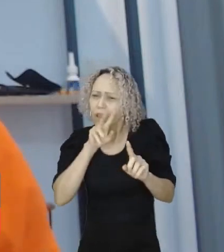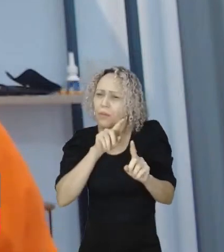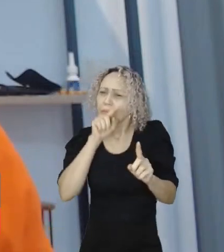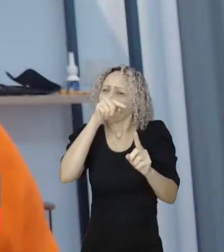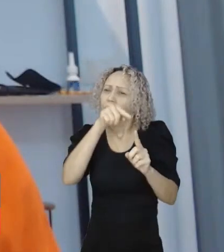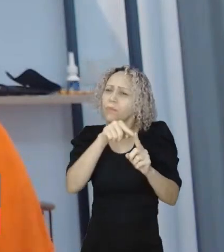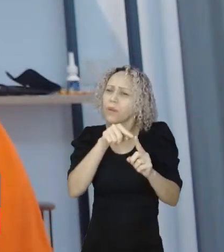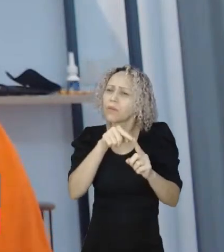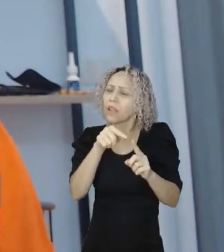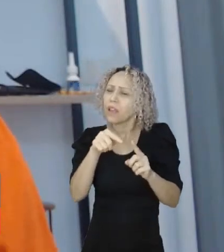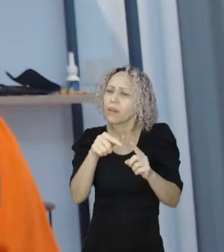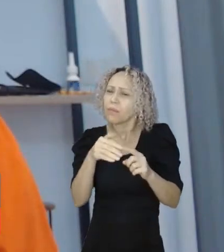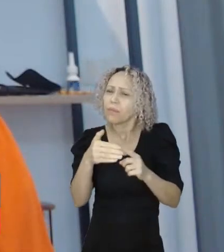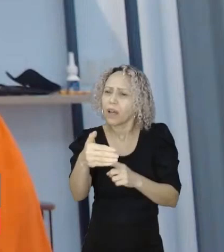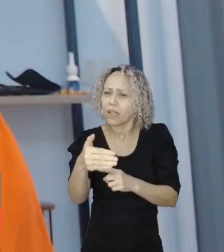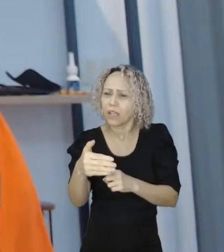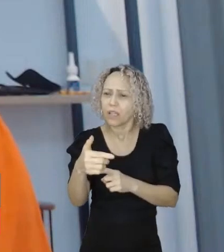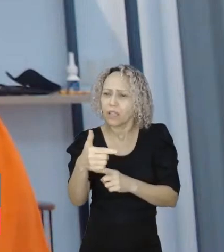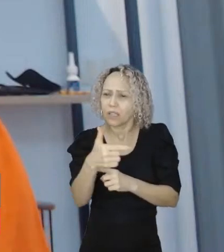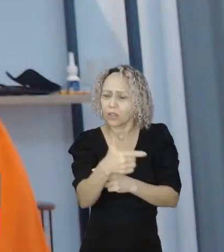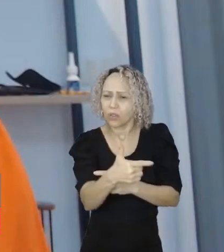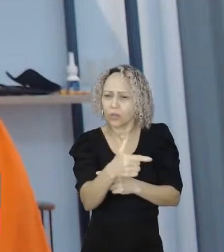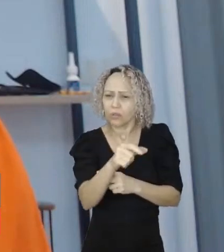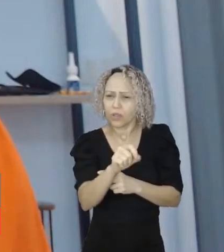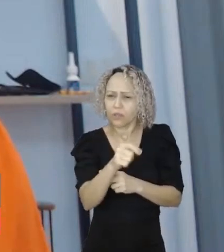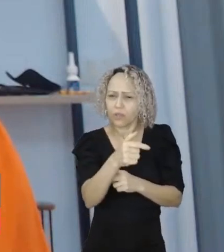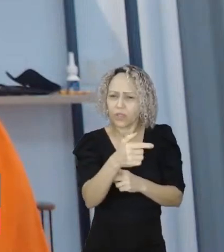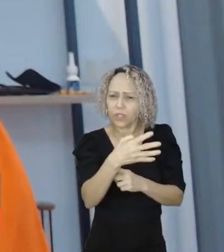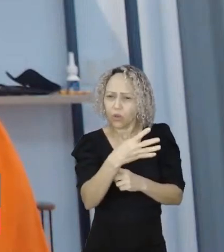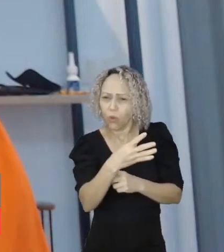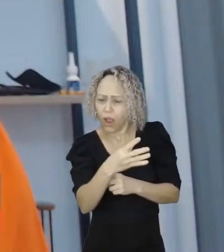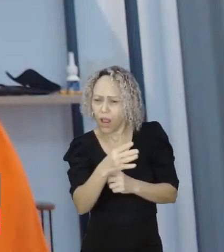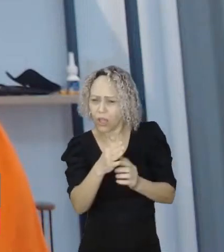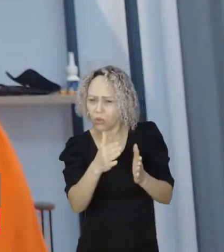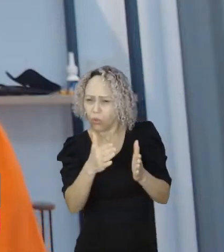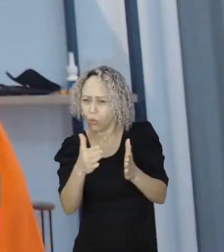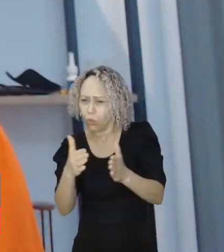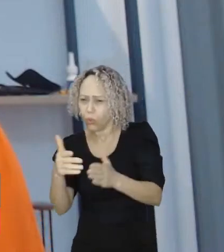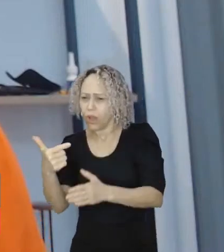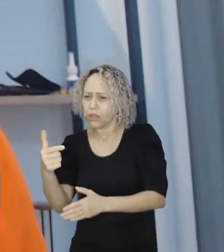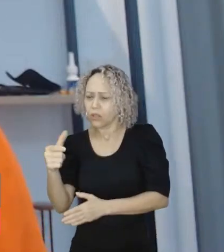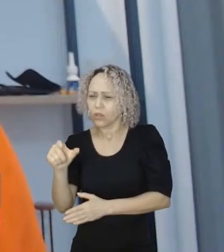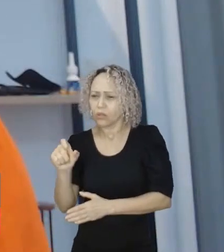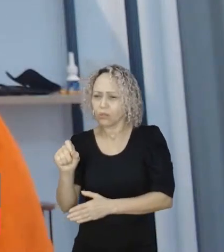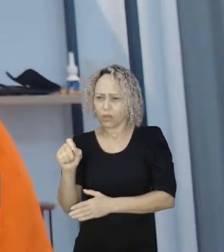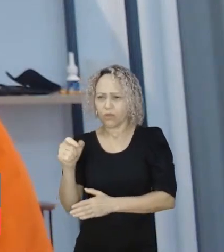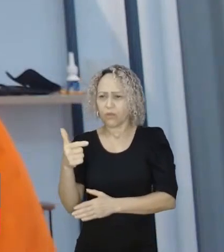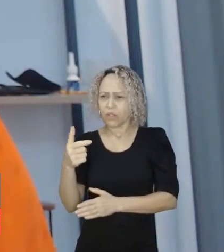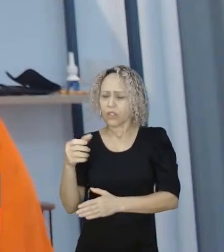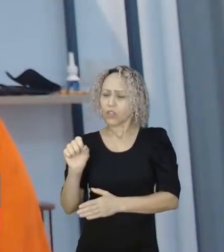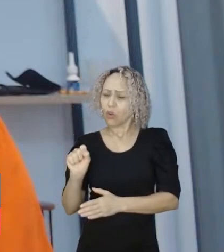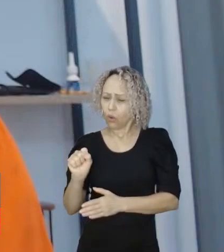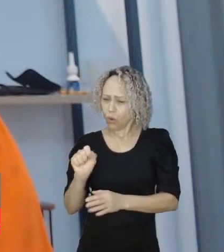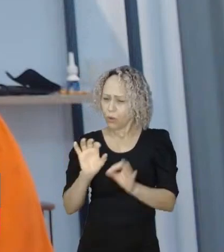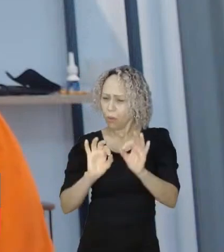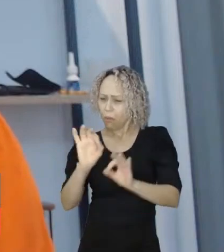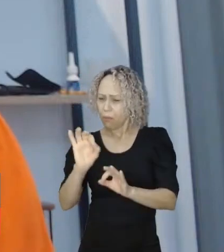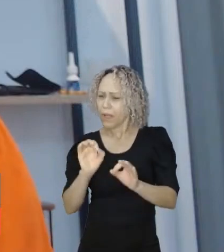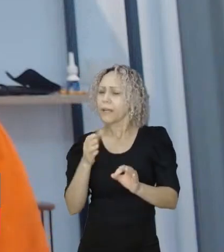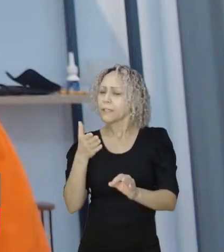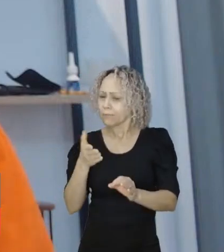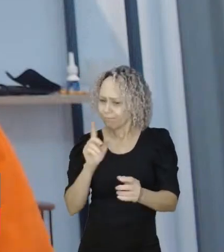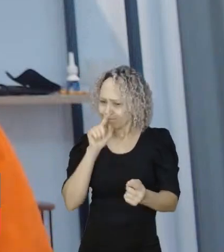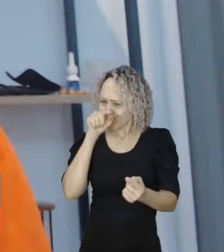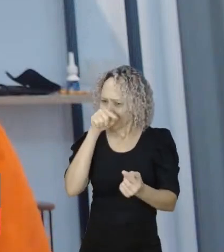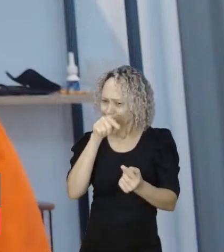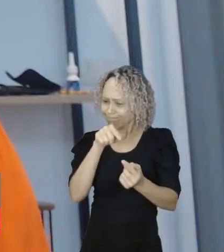investimentos importantes, não somente na área de exploração e produção de petróleo, que detém o maior percentual